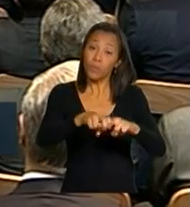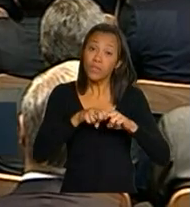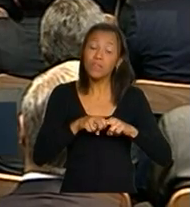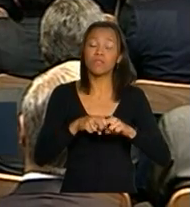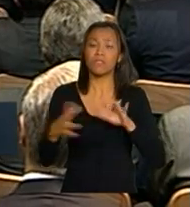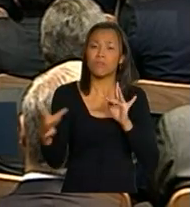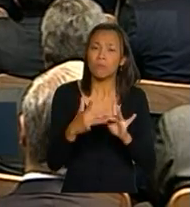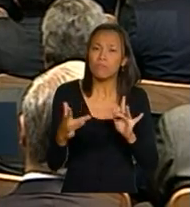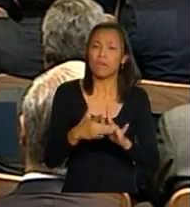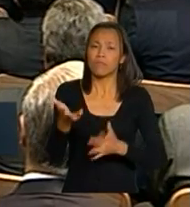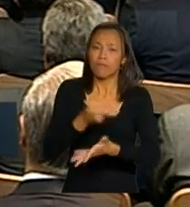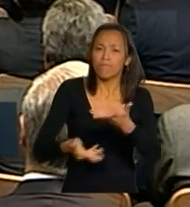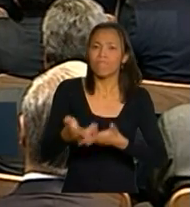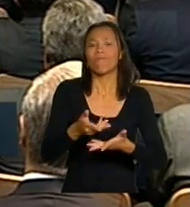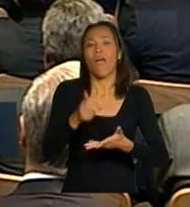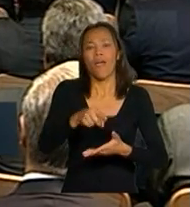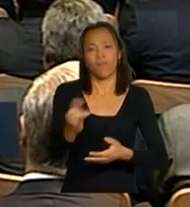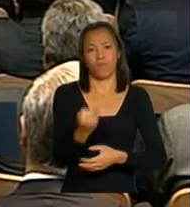ela é estratégica.